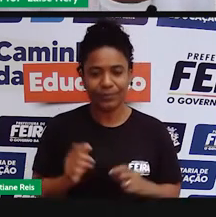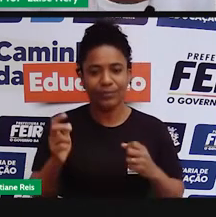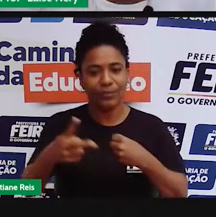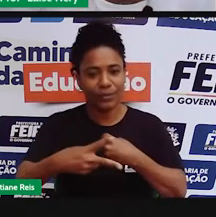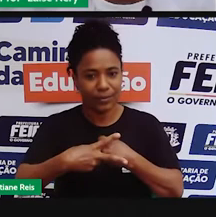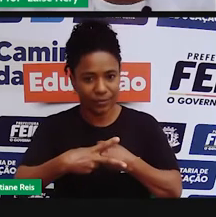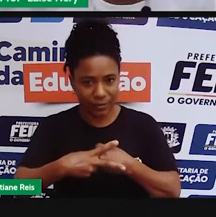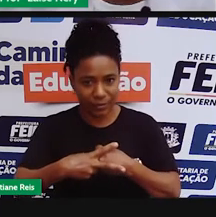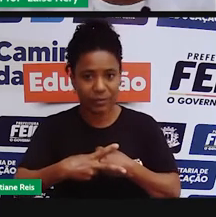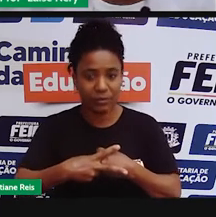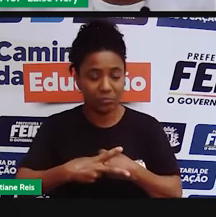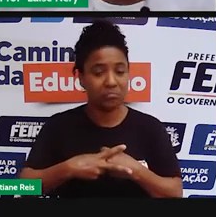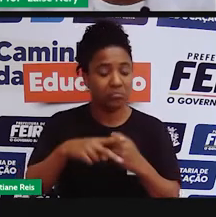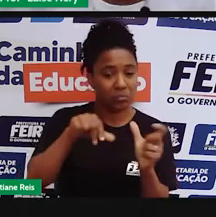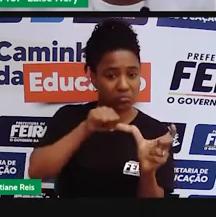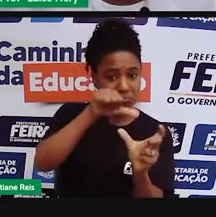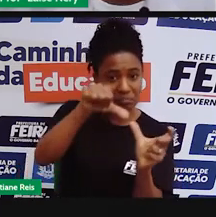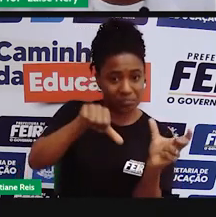se flexionar,